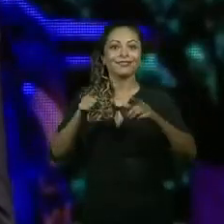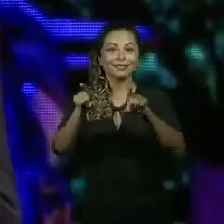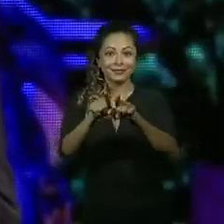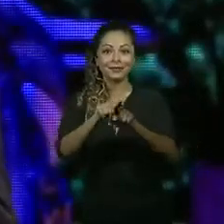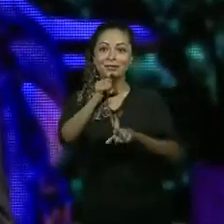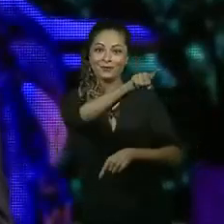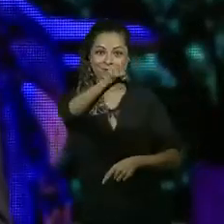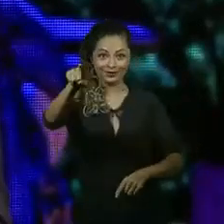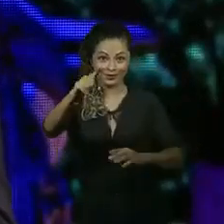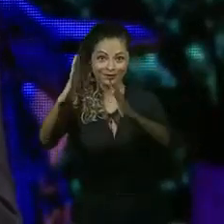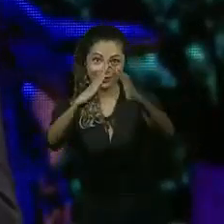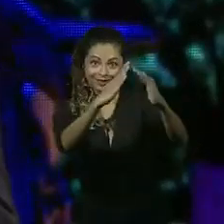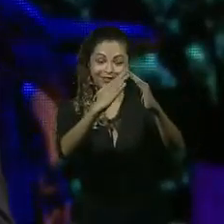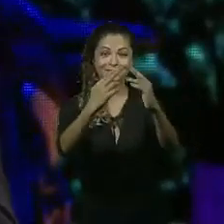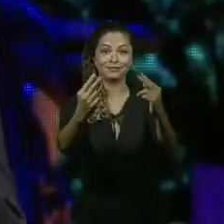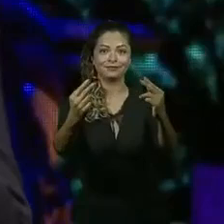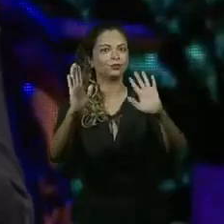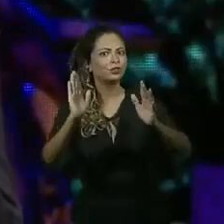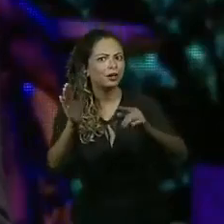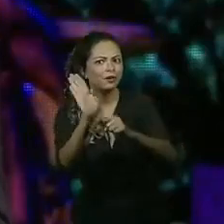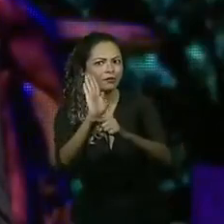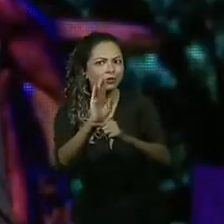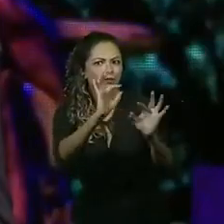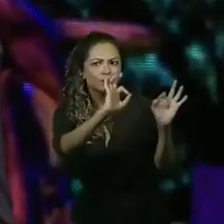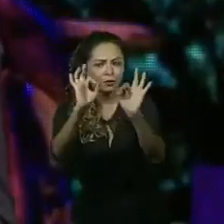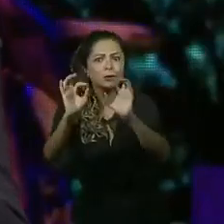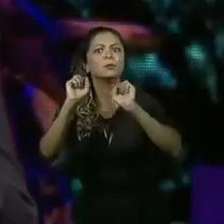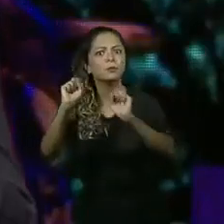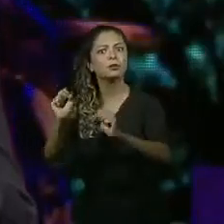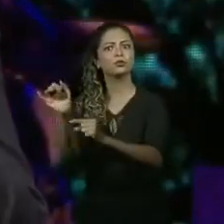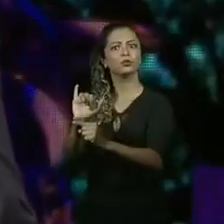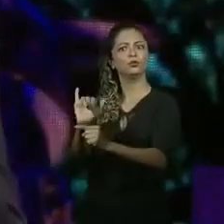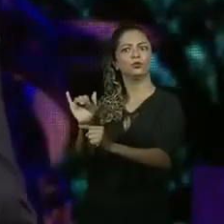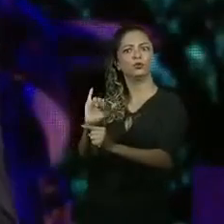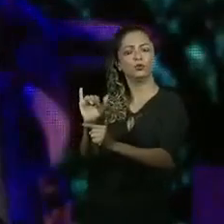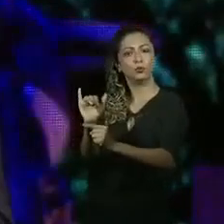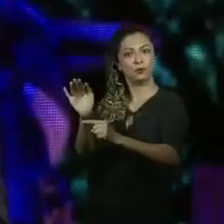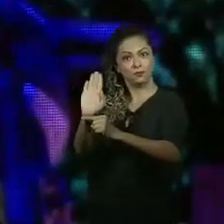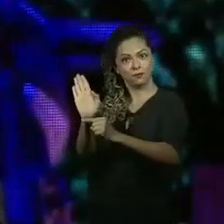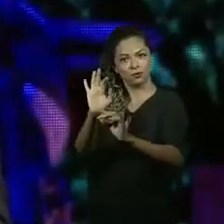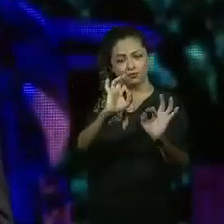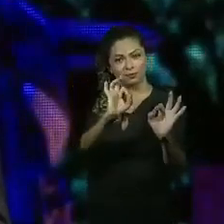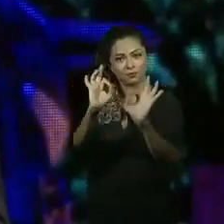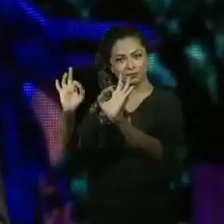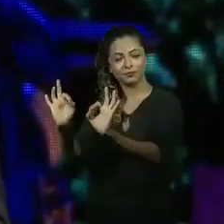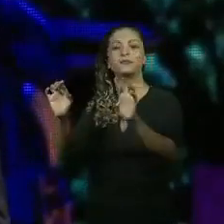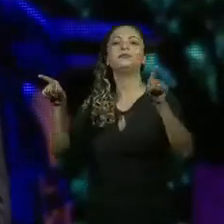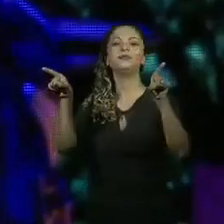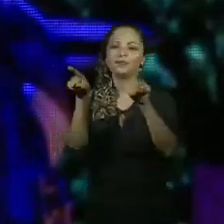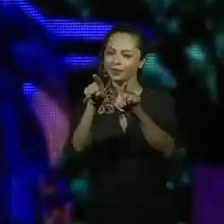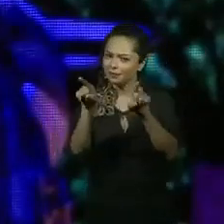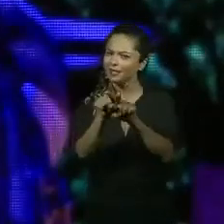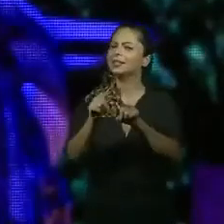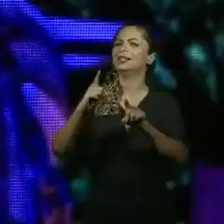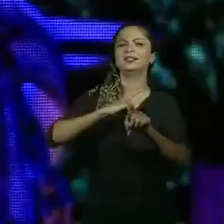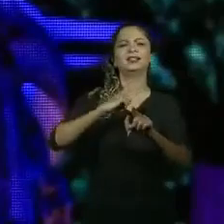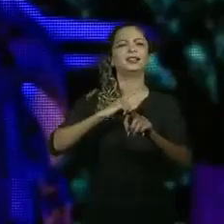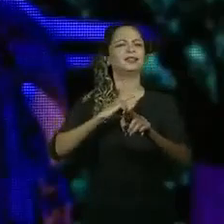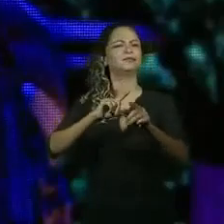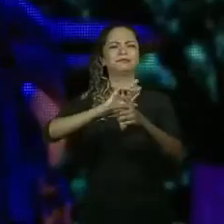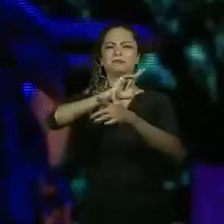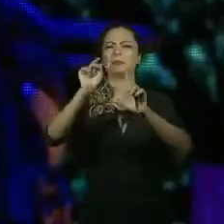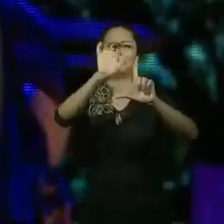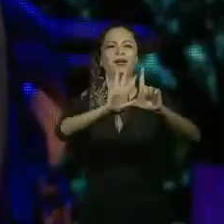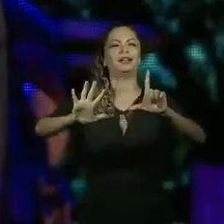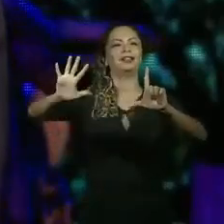possam curtir bastante o clipe. O clipe já está no meu canal do YouTube, já está em todas as plataformas digitais. Eu tô bem nisso aí, né,